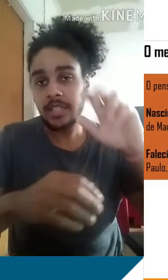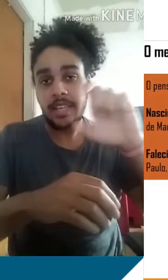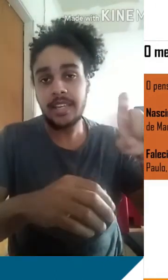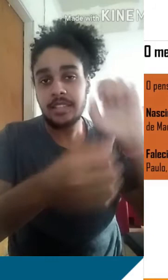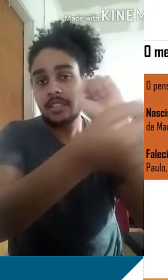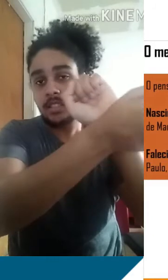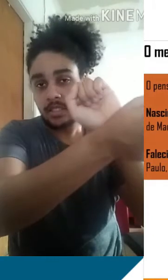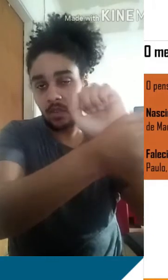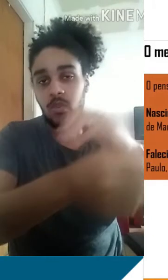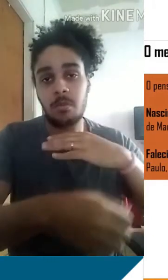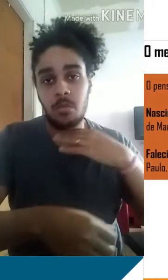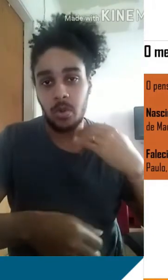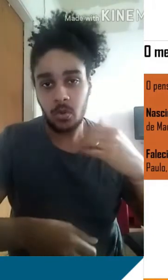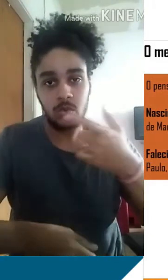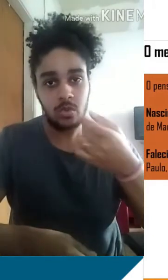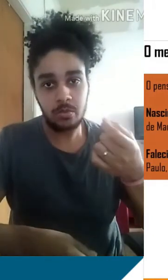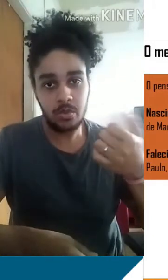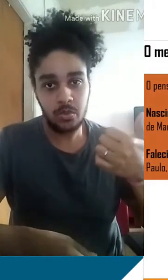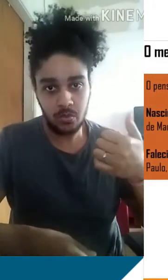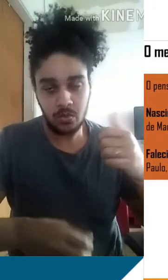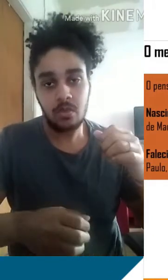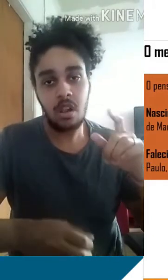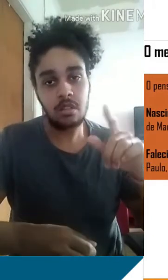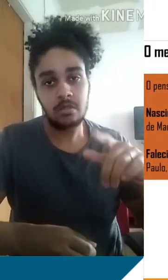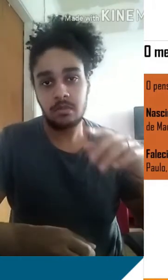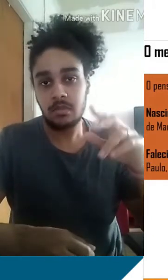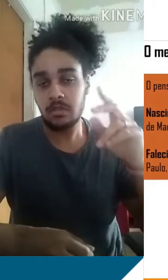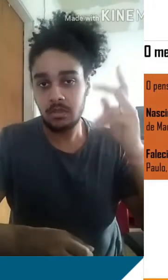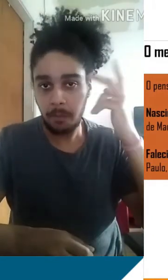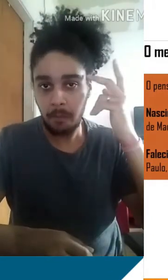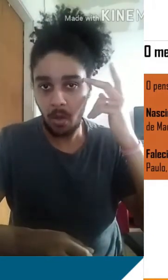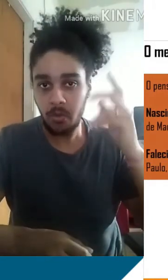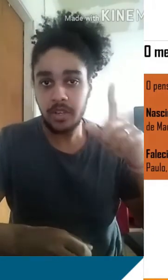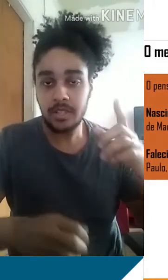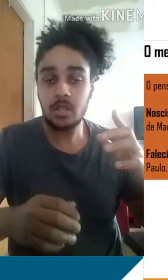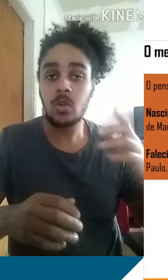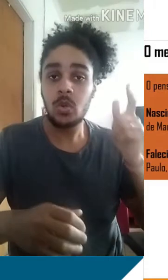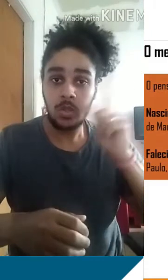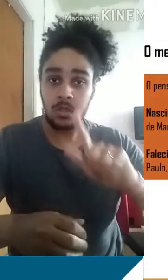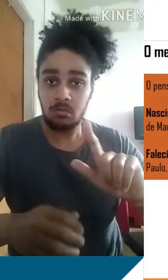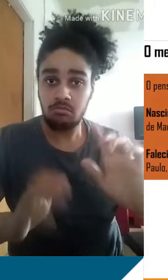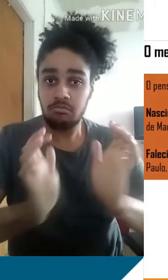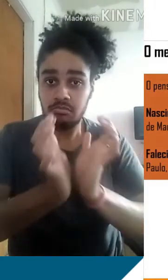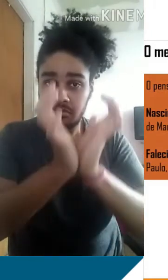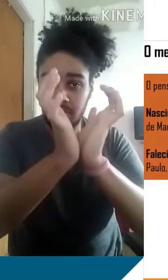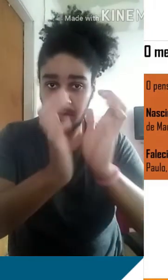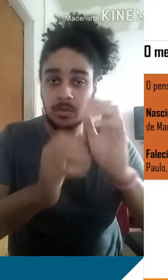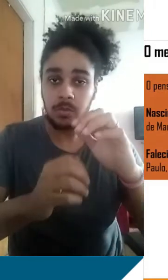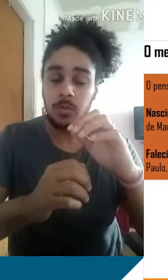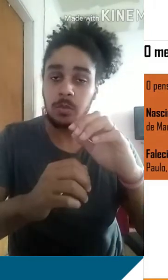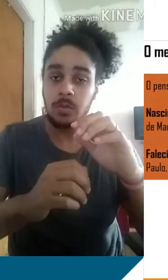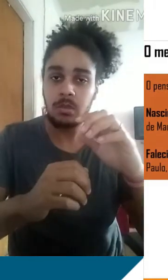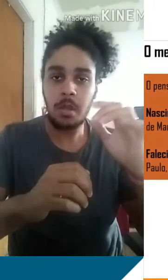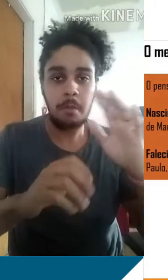o prêmio Walter Lud, que é como se fosse o prêmio Nobel da Geografia, tá? Bem como a Doren Massey e alguns outros geógrafos